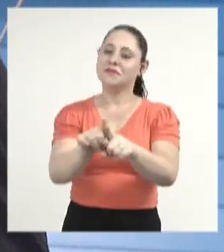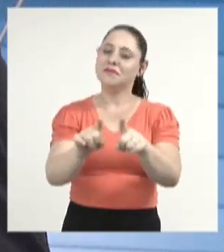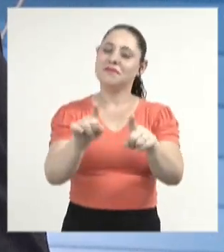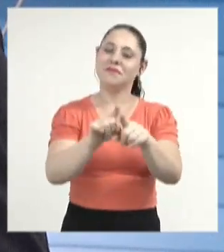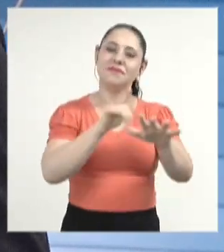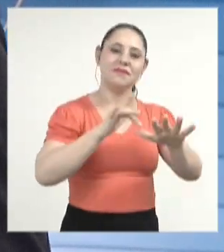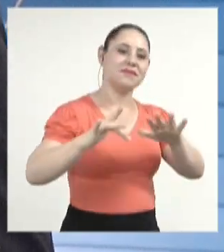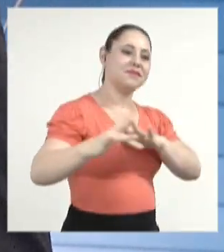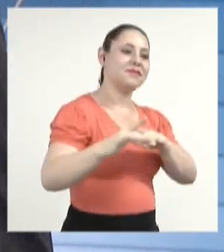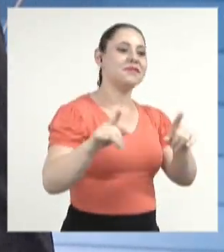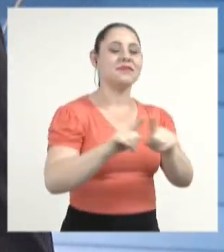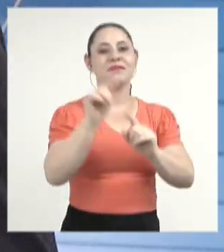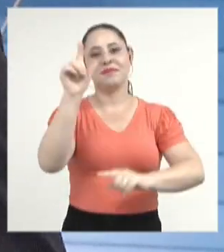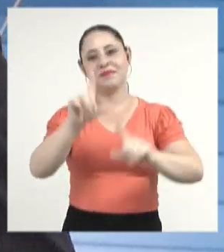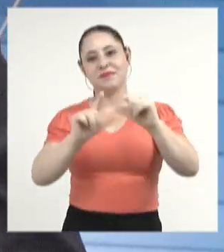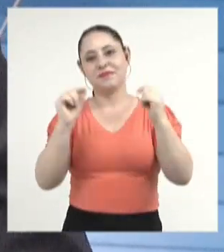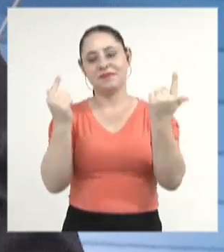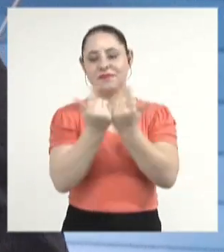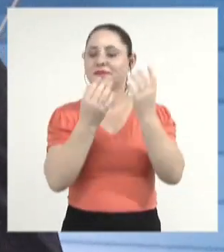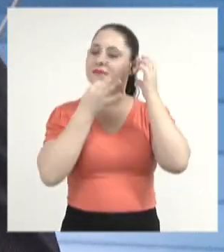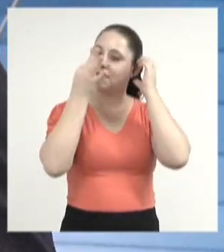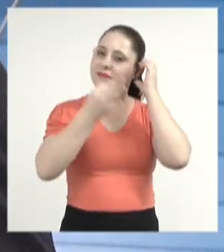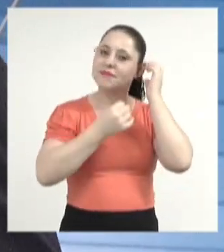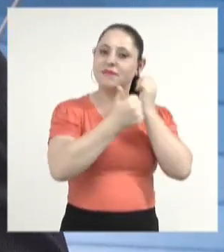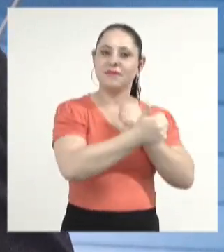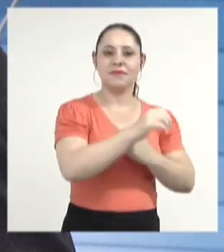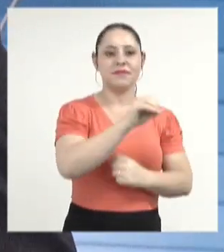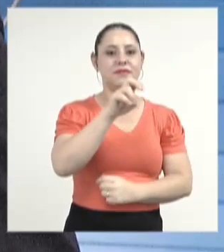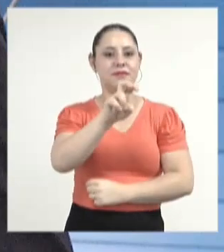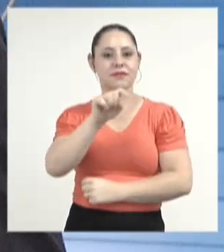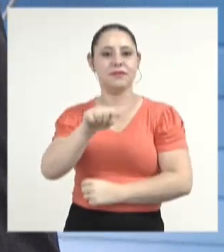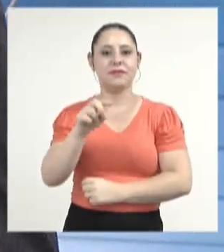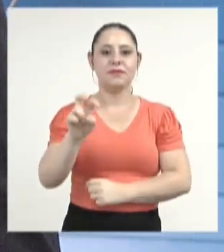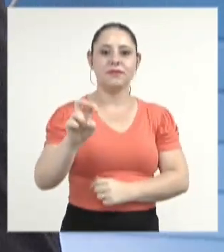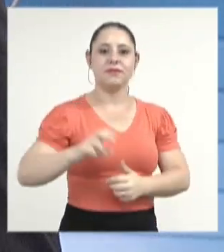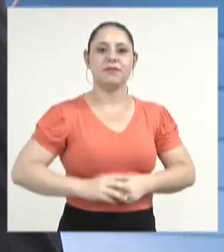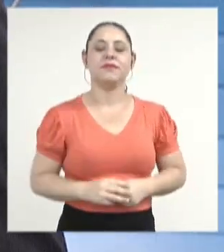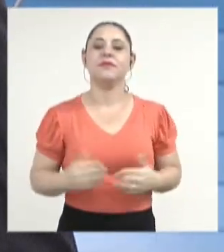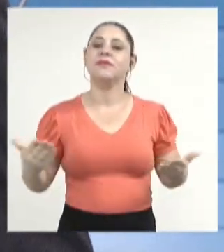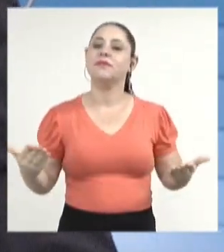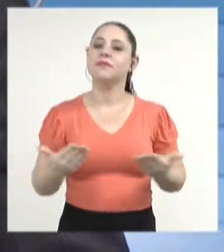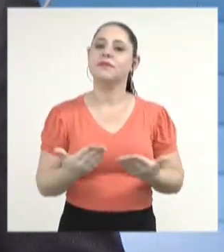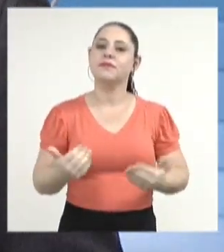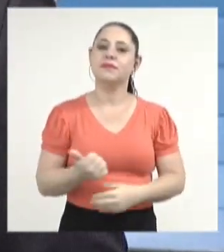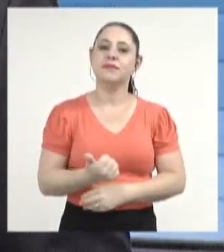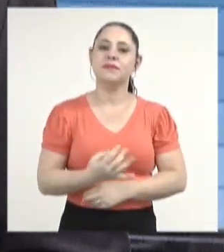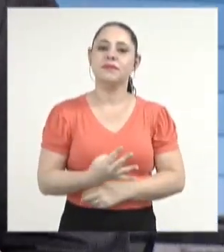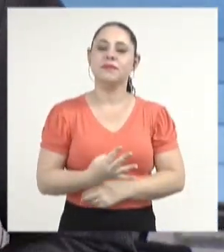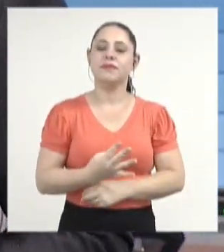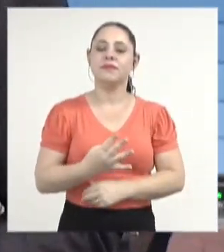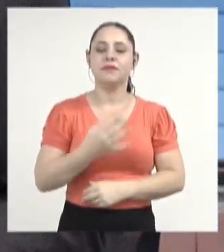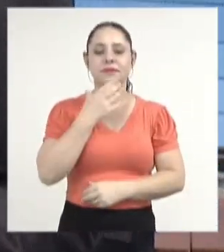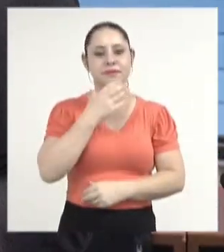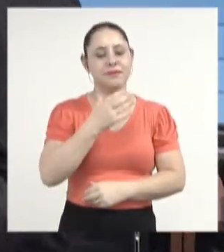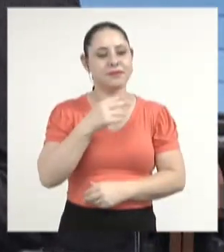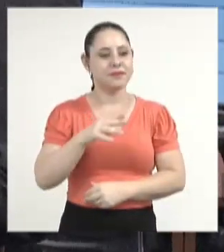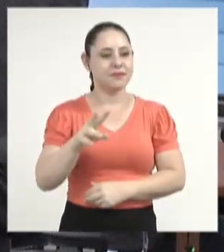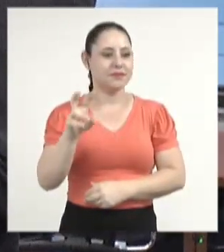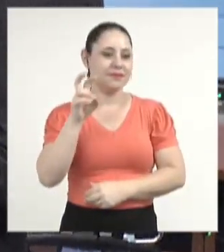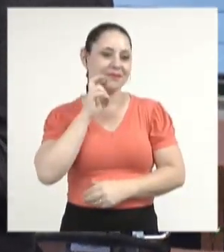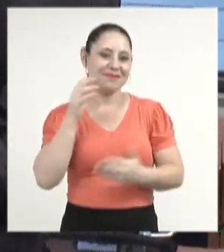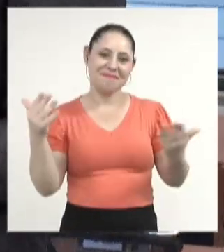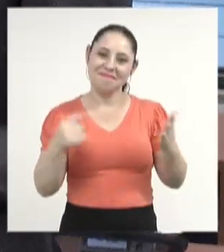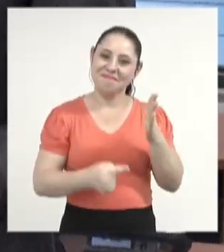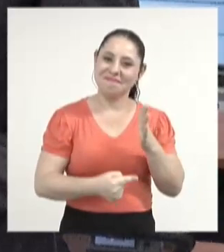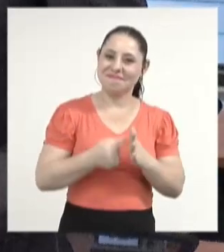nossas mídias sociais e também pela Rádio Alemes 105.5. Hoje, 14 de dezembro, quinta-feira, começa